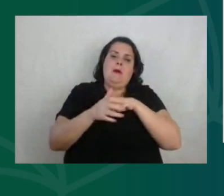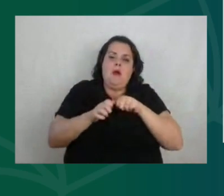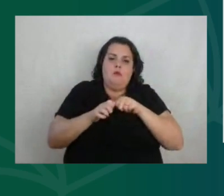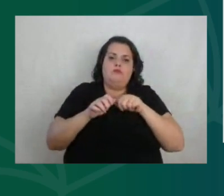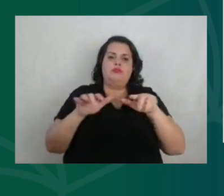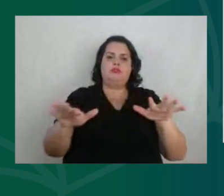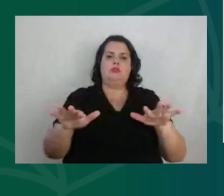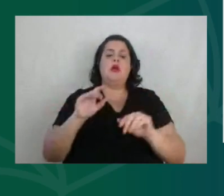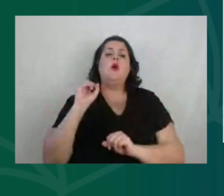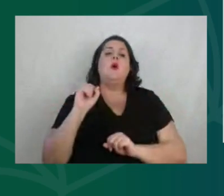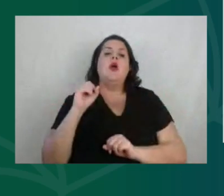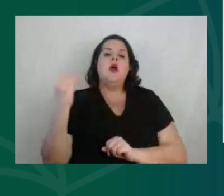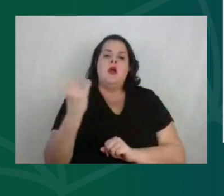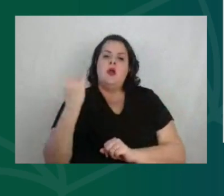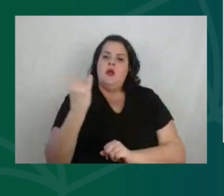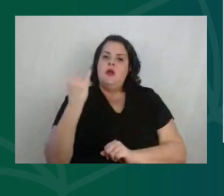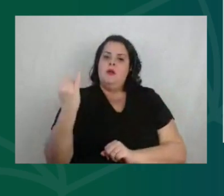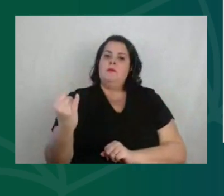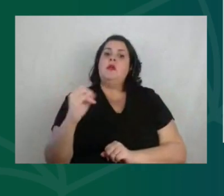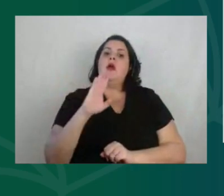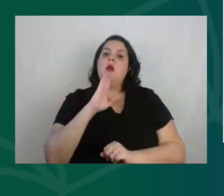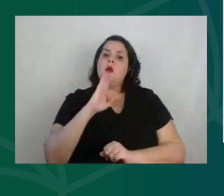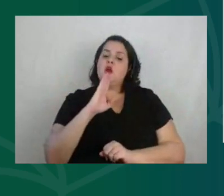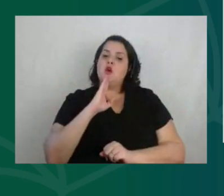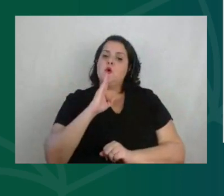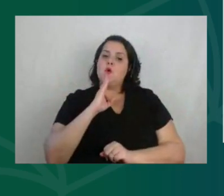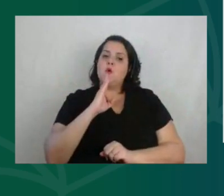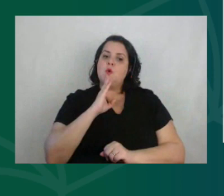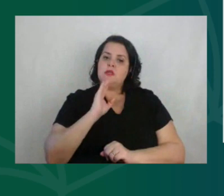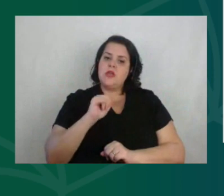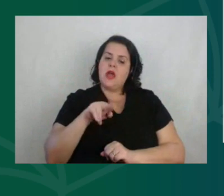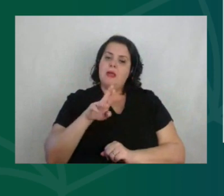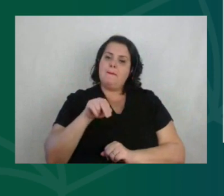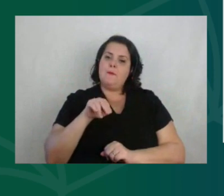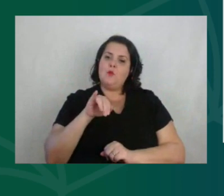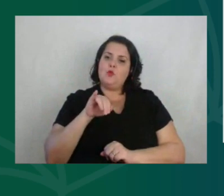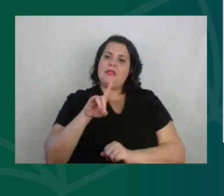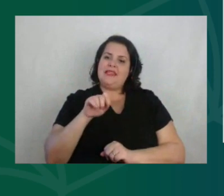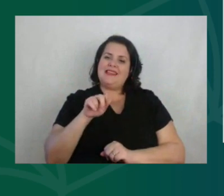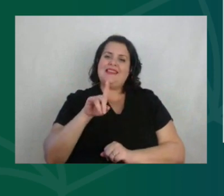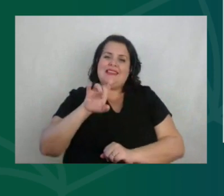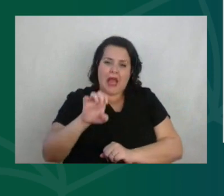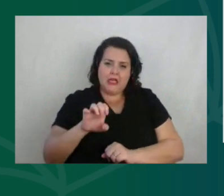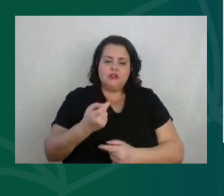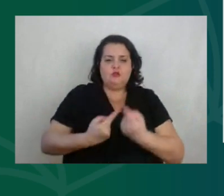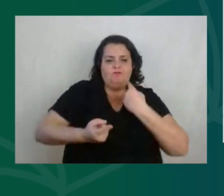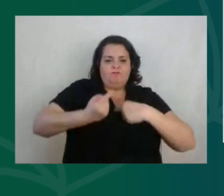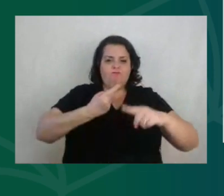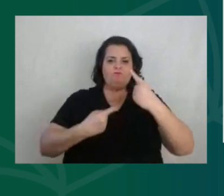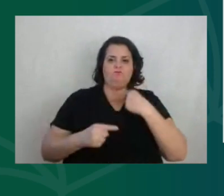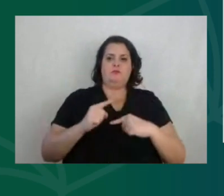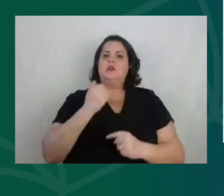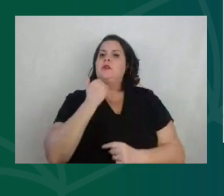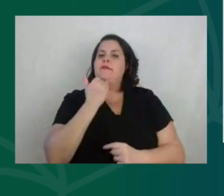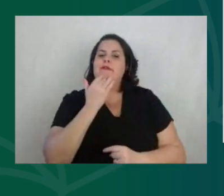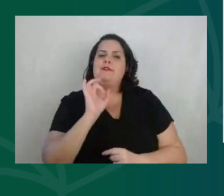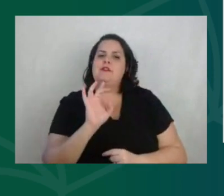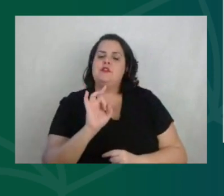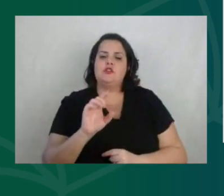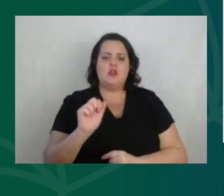muito a questão da imunidade dessa doença, não basta apenas ter anticorpos ou anticorpos neutralizantes, mas tem